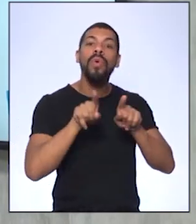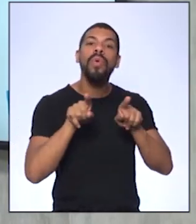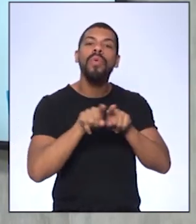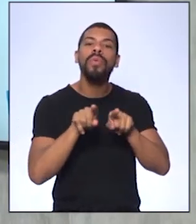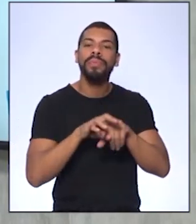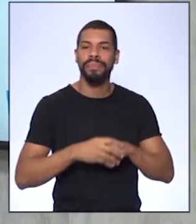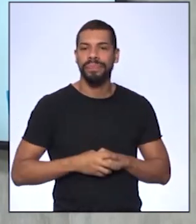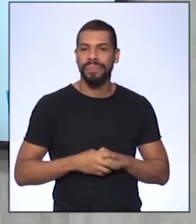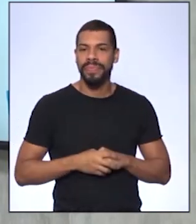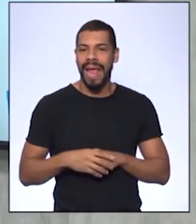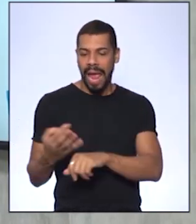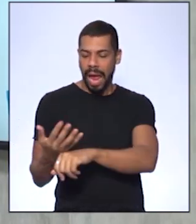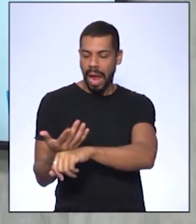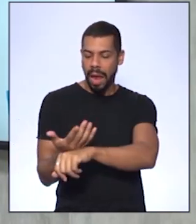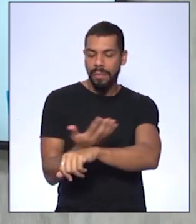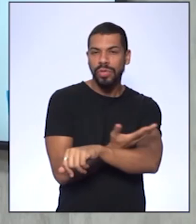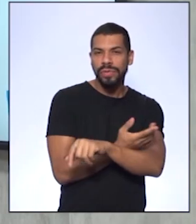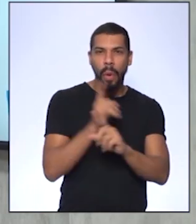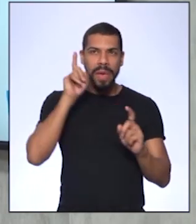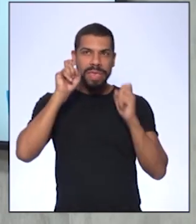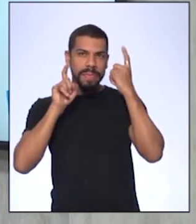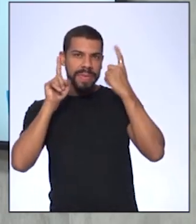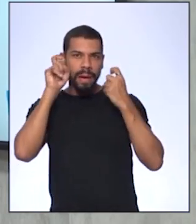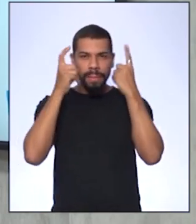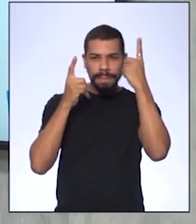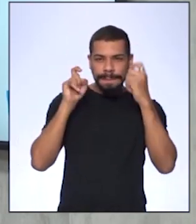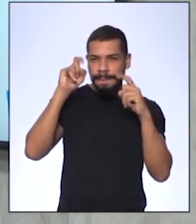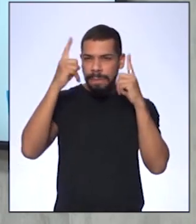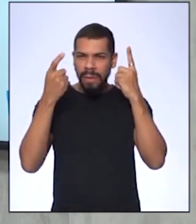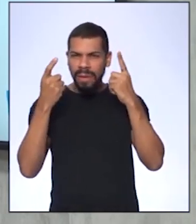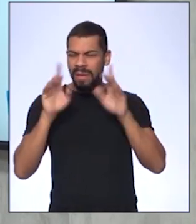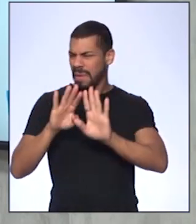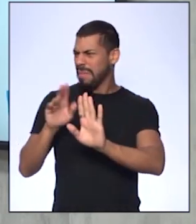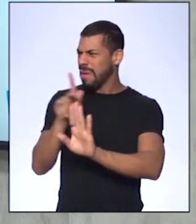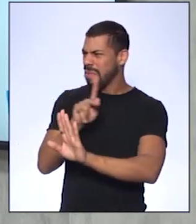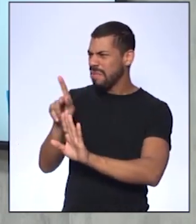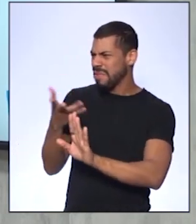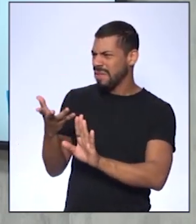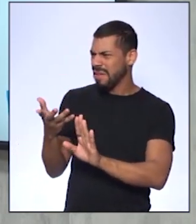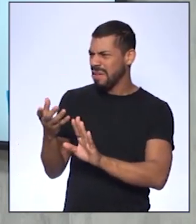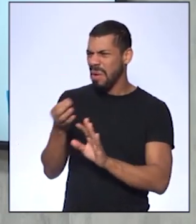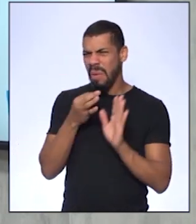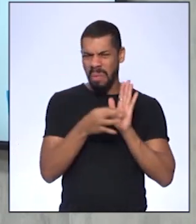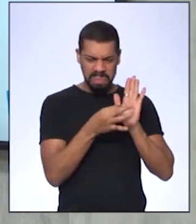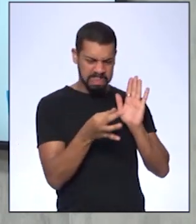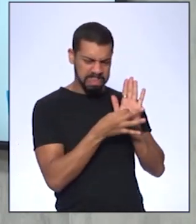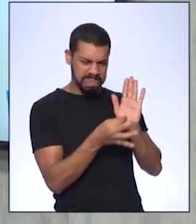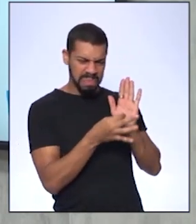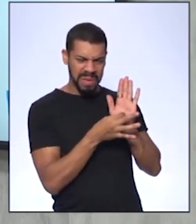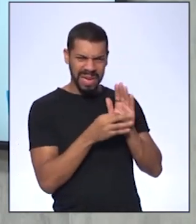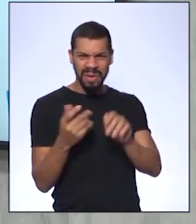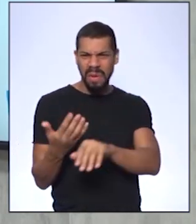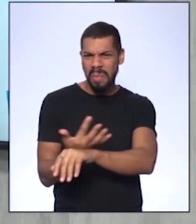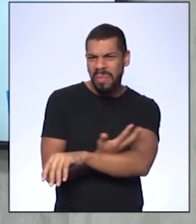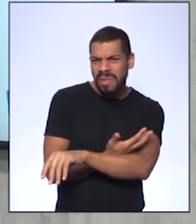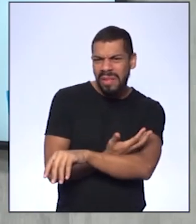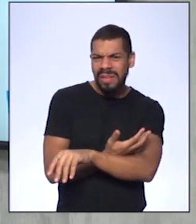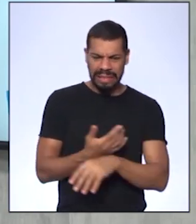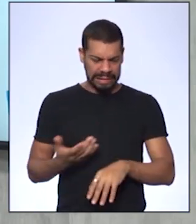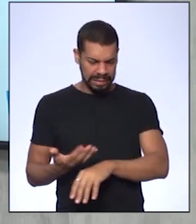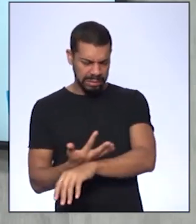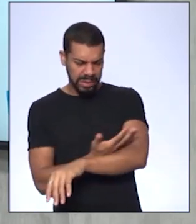função emotiva ou expressiva. Cláudia, mas emotivo tem a ver com emoção? Falar